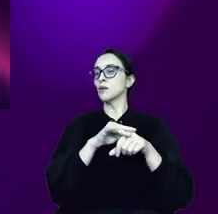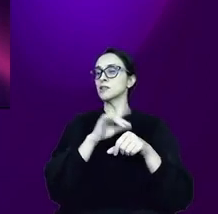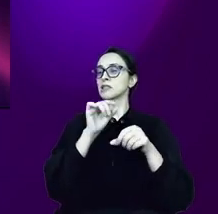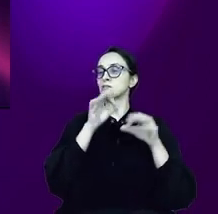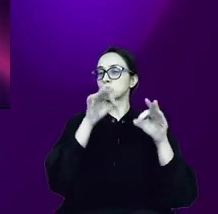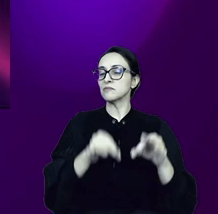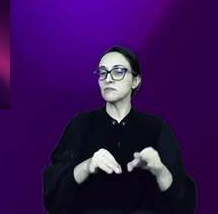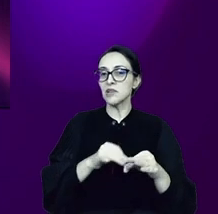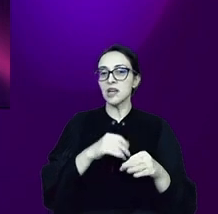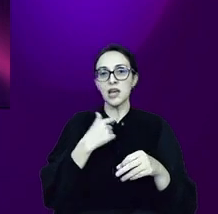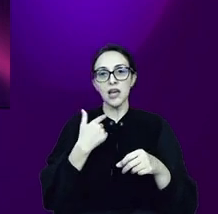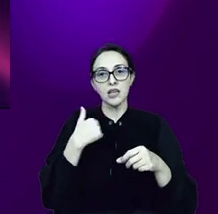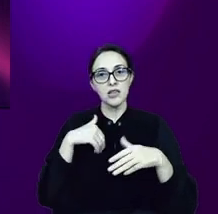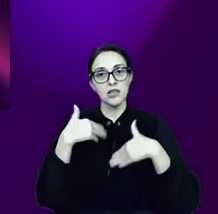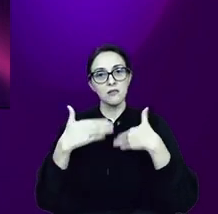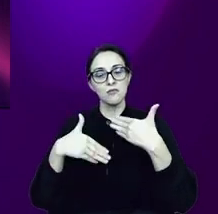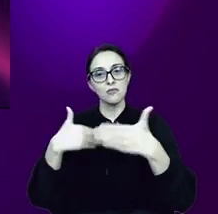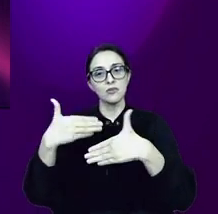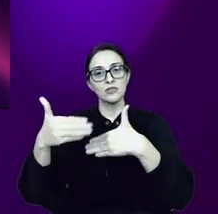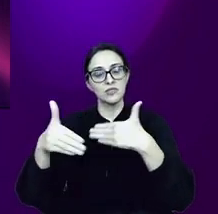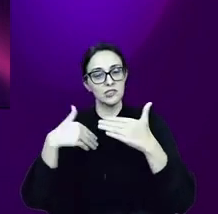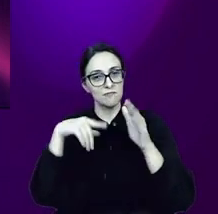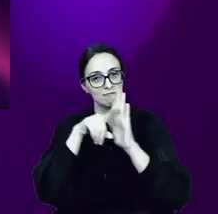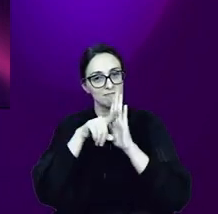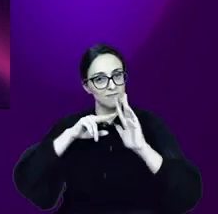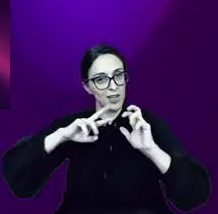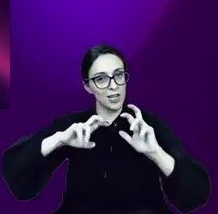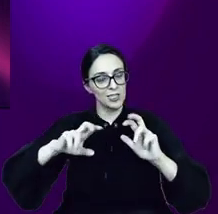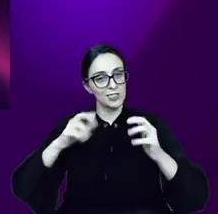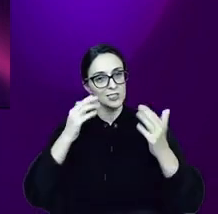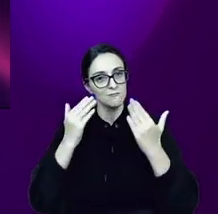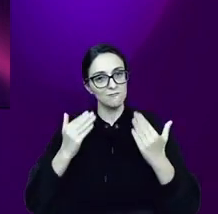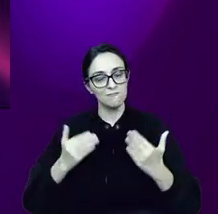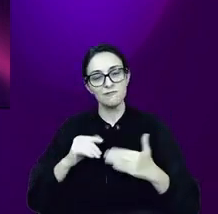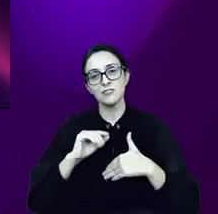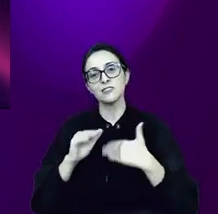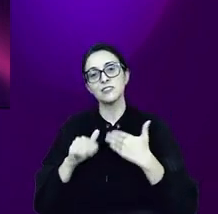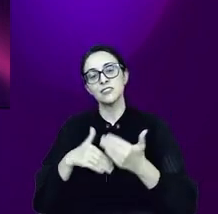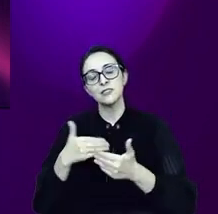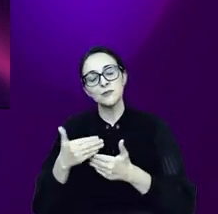resposta, eles, à medida que estão sendo analisados e que evidências são